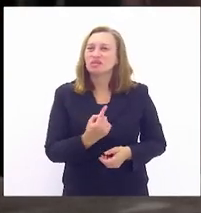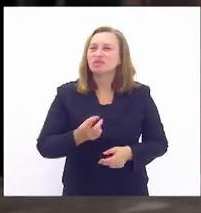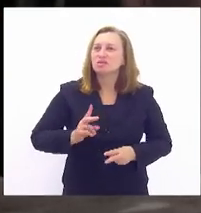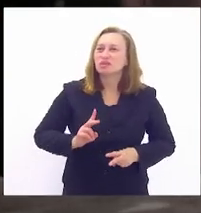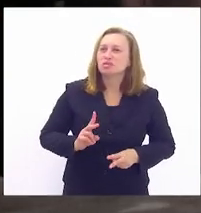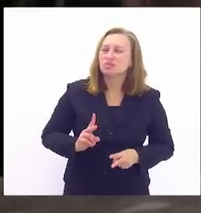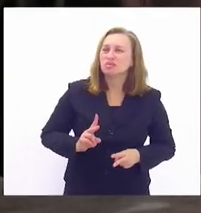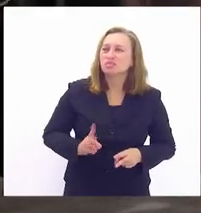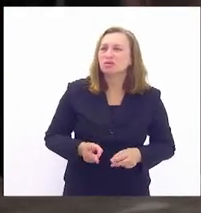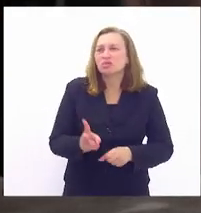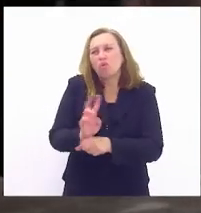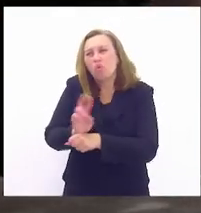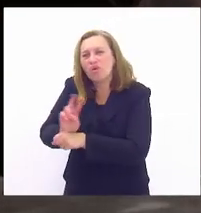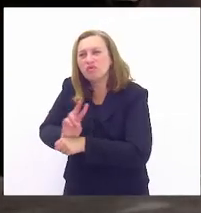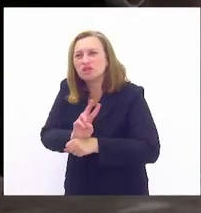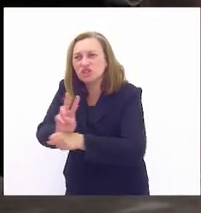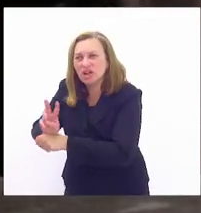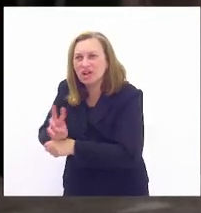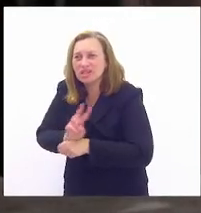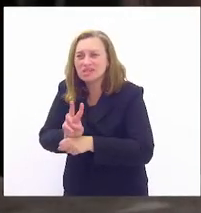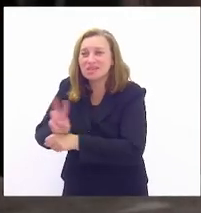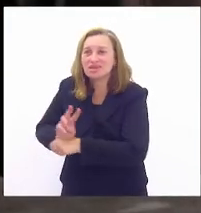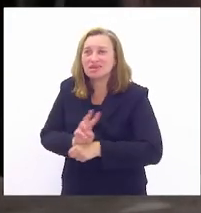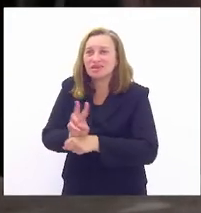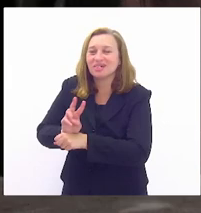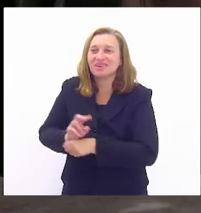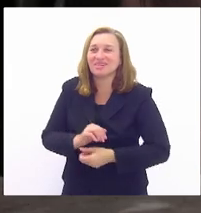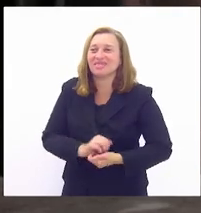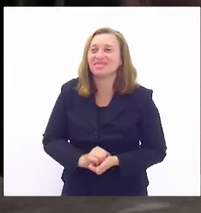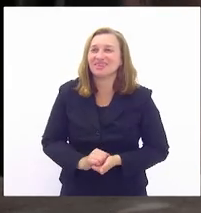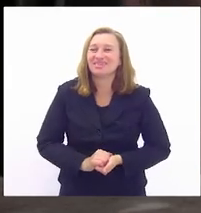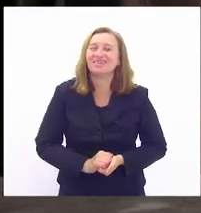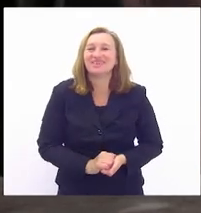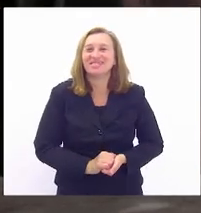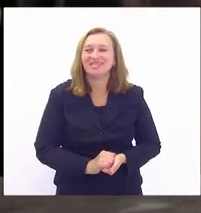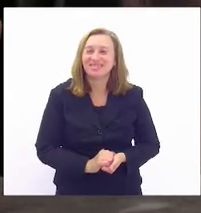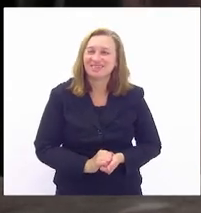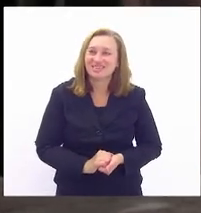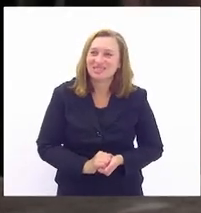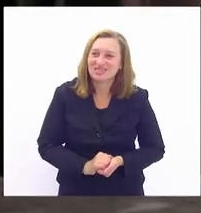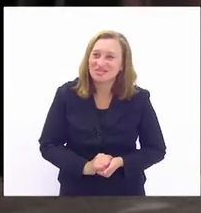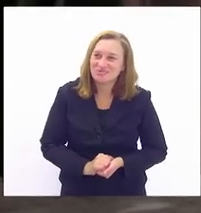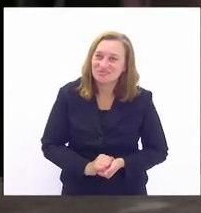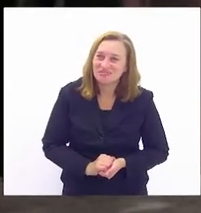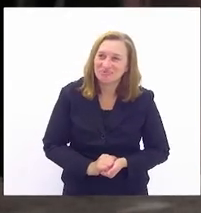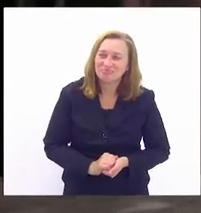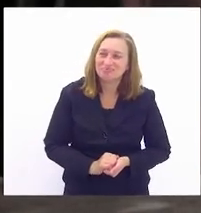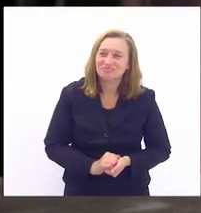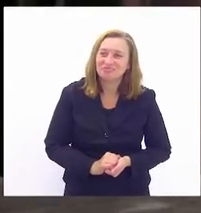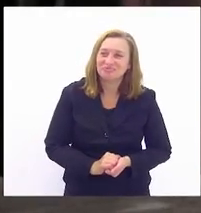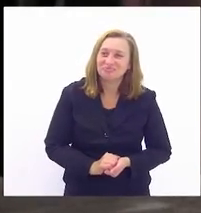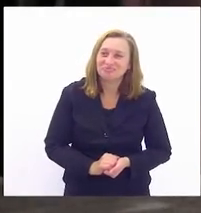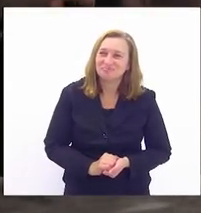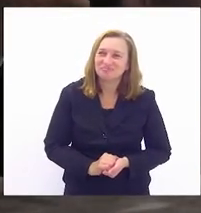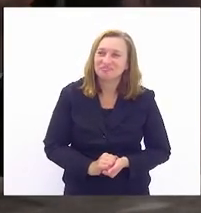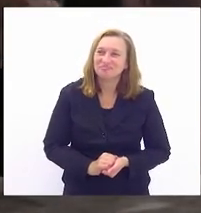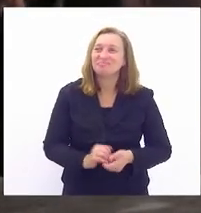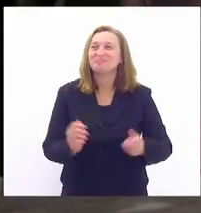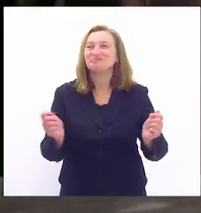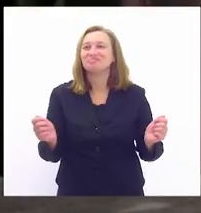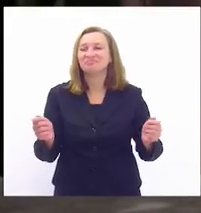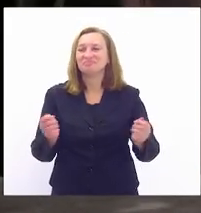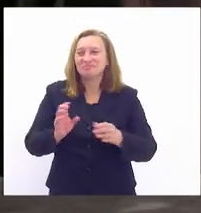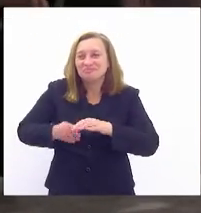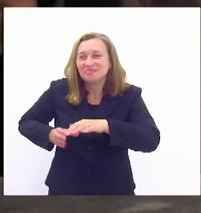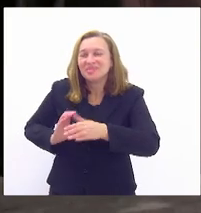a fiscalização no órgão por distante, não seja adequado. Então, vamos ajudá-lo a colocar mais